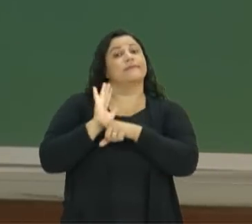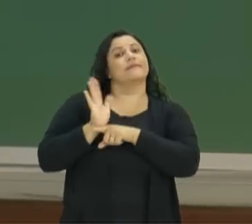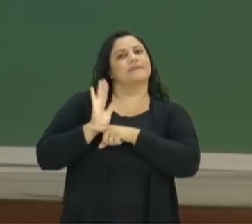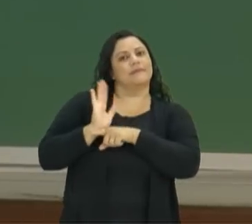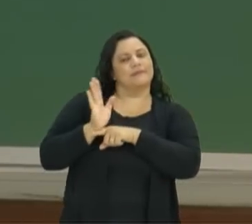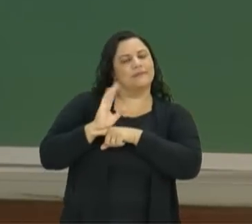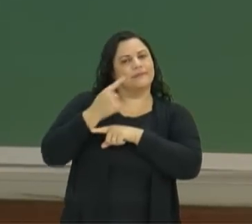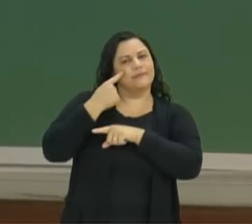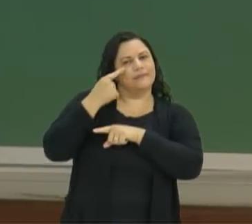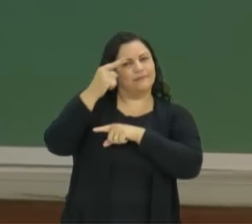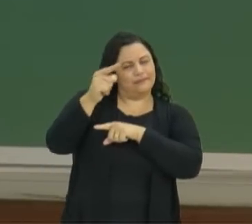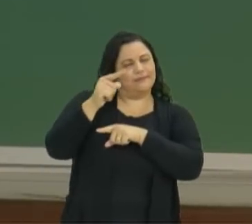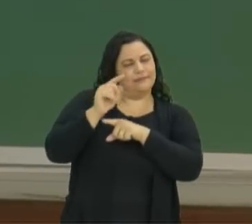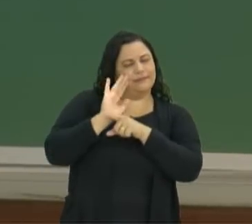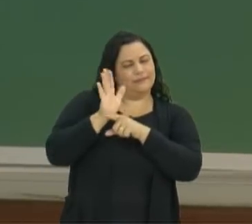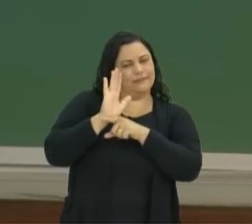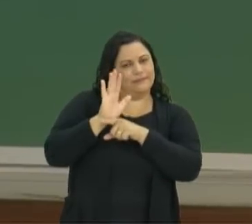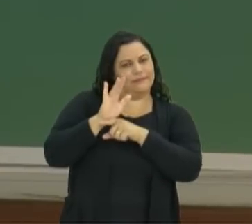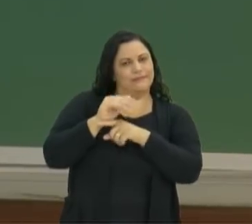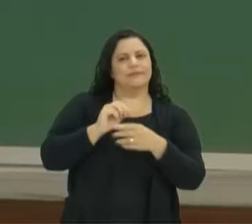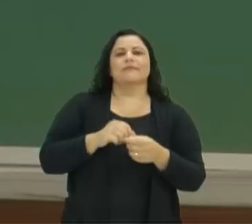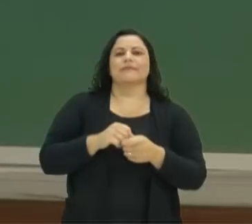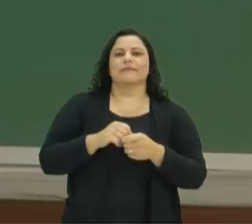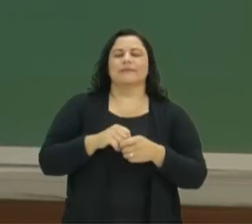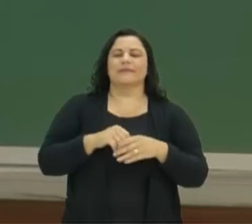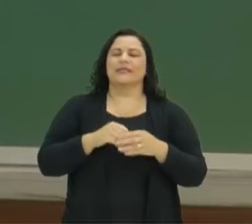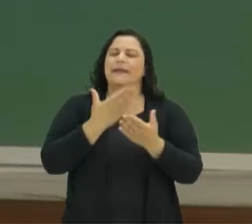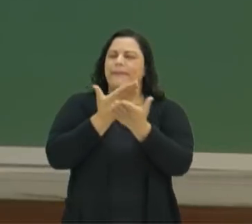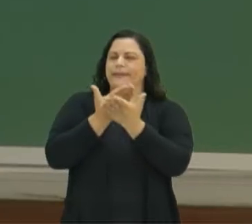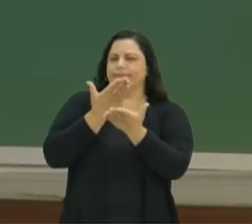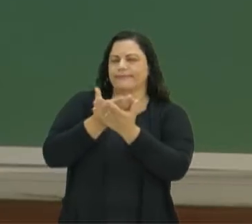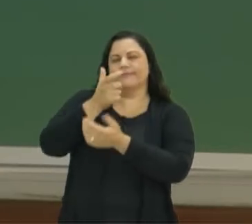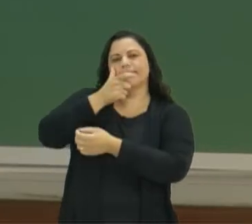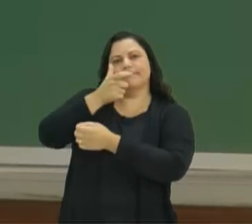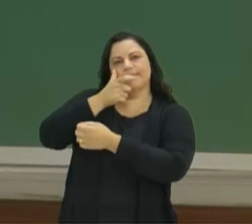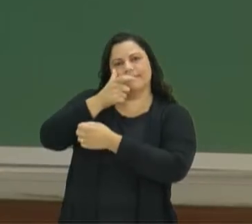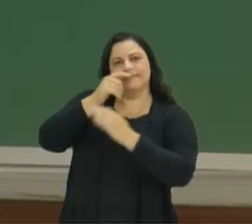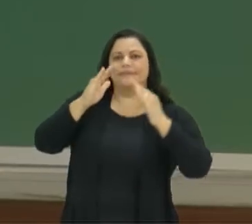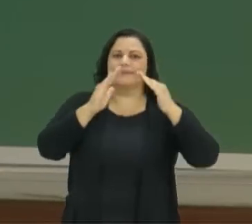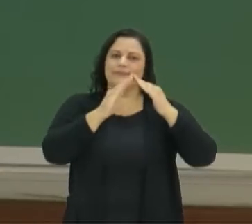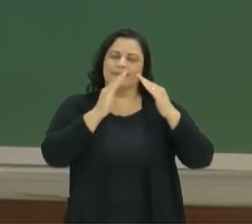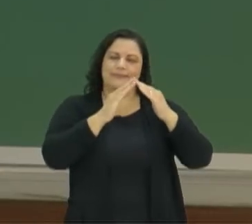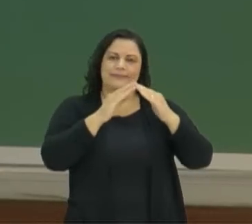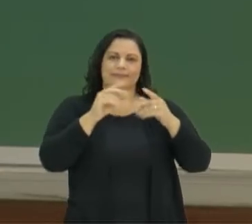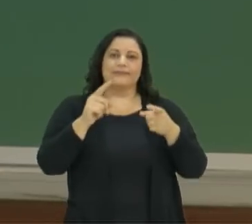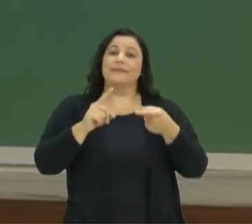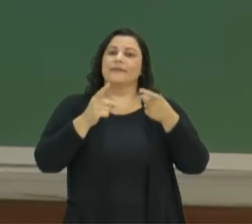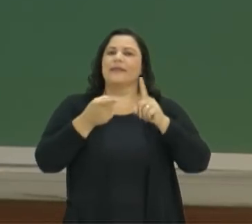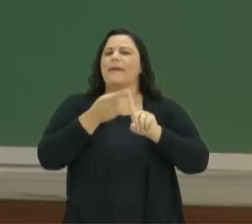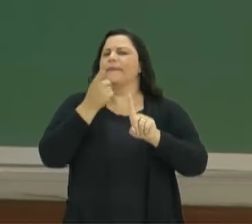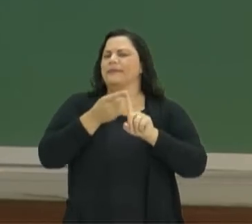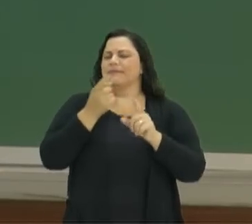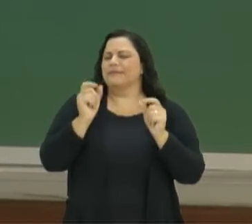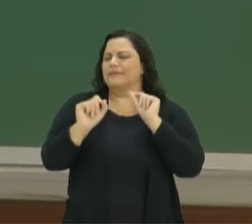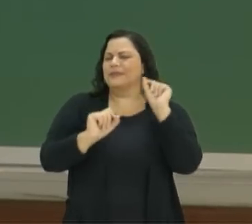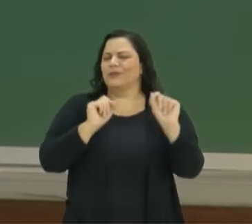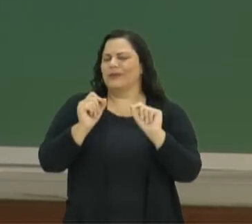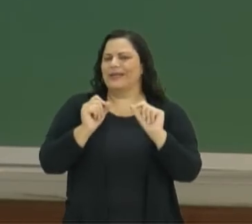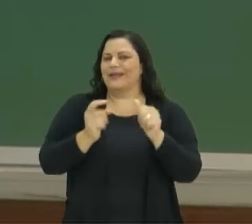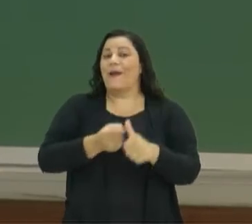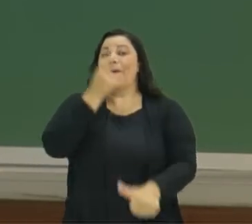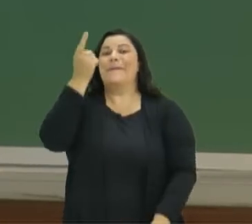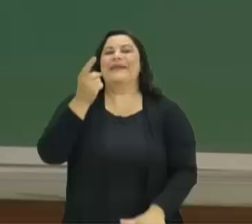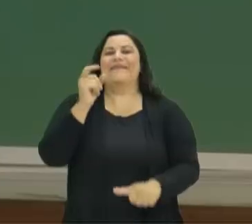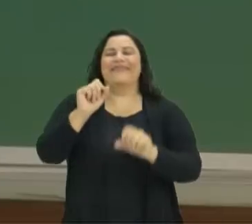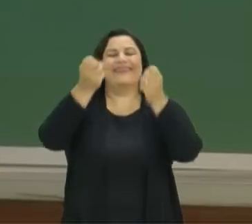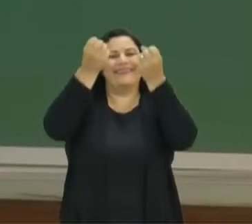vocês completarem a nossa aula aí em casa e assistirem em casa. O primeiro fala um pouquinho mais sobre as regras da natação. Aqui a